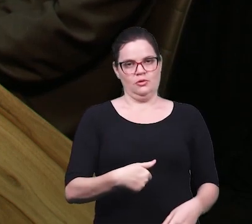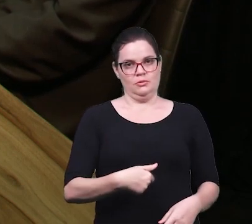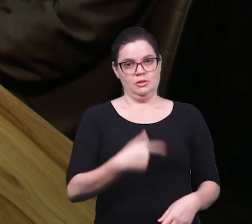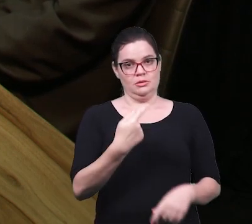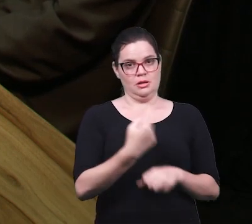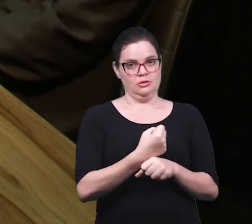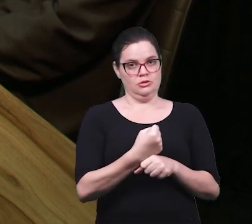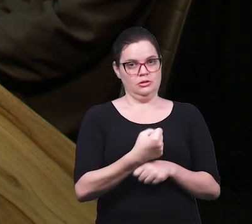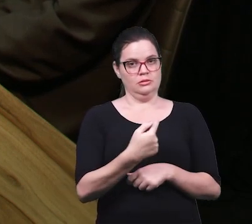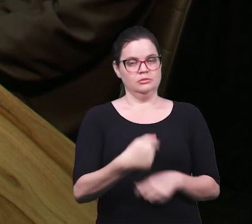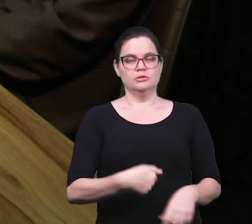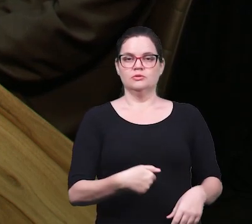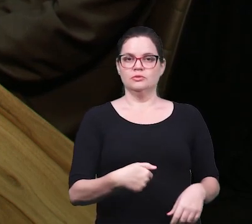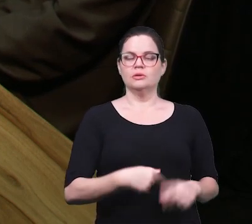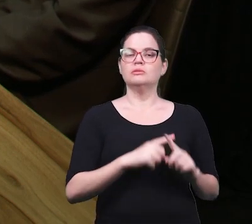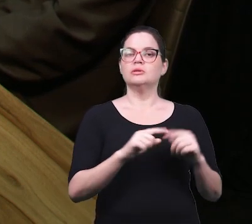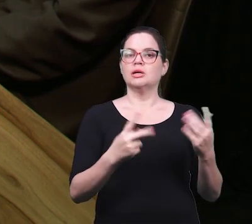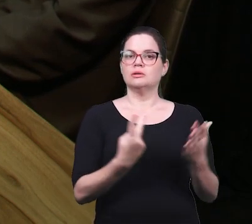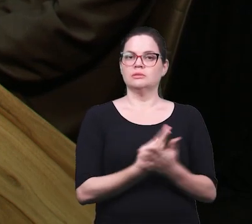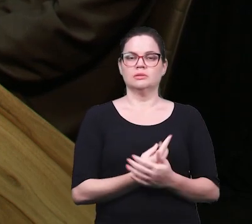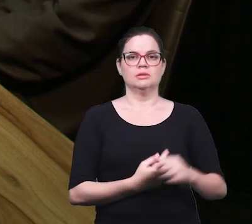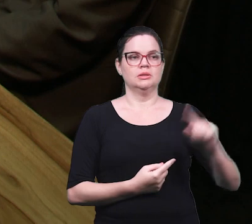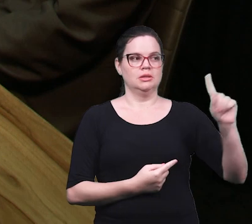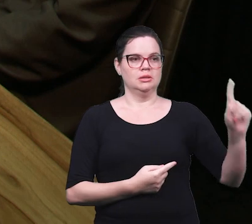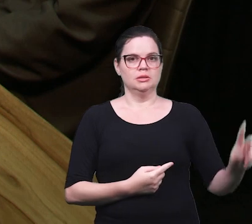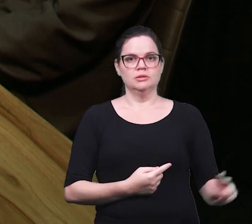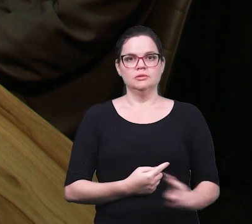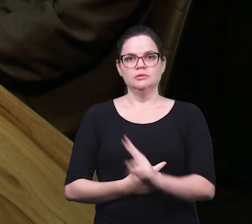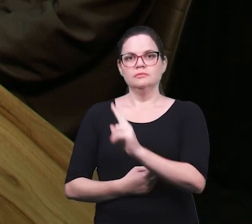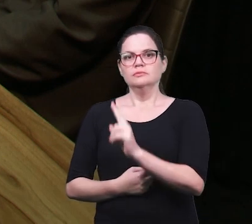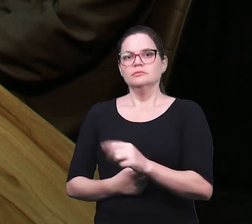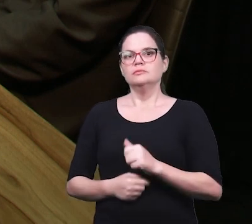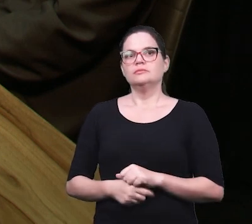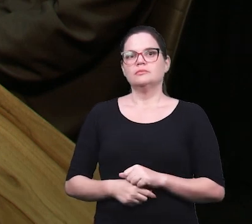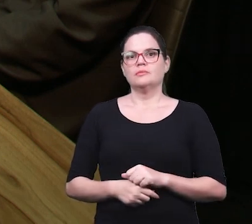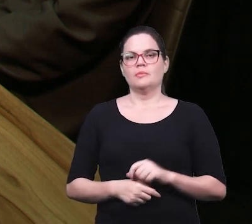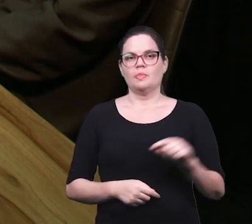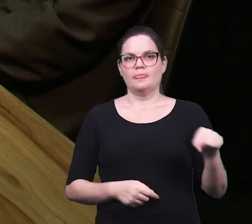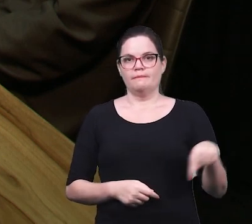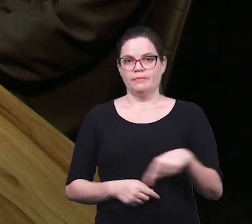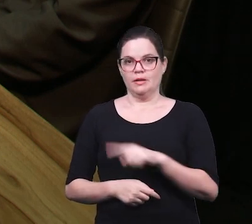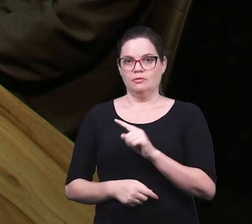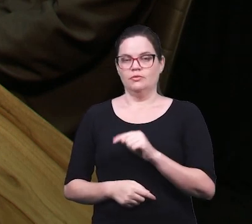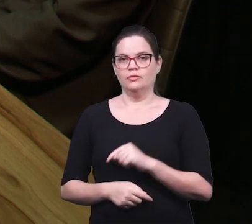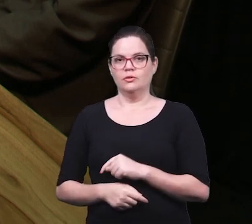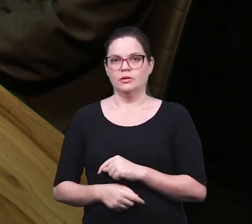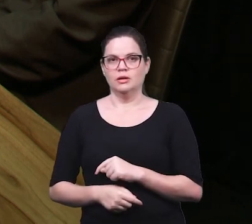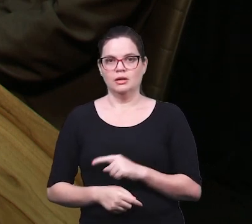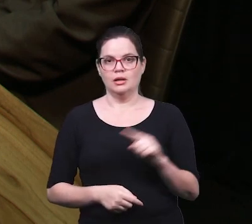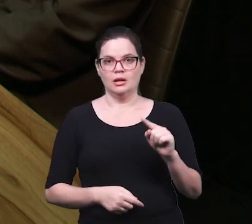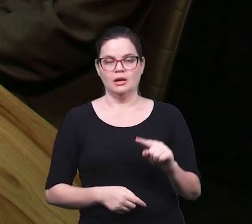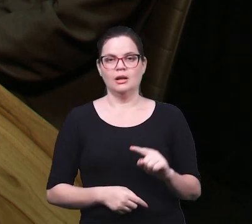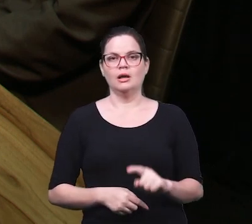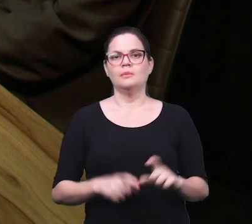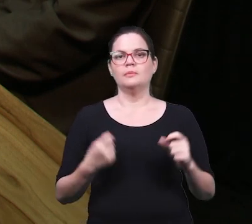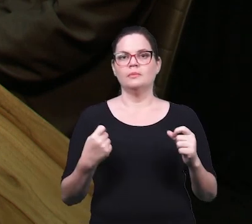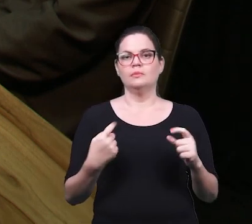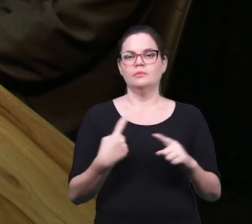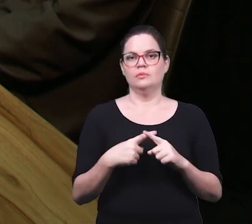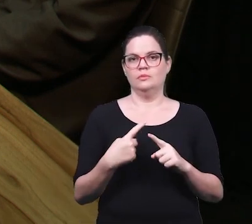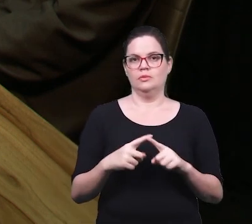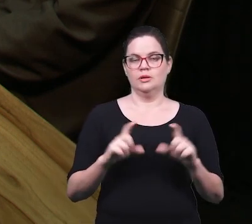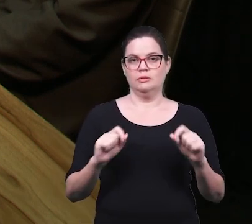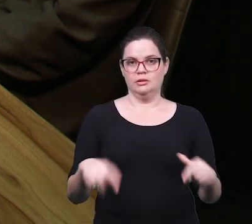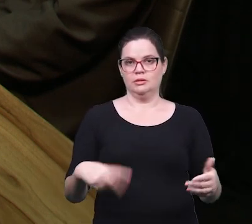começam, então, os irmãos de José e Jacó, que estavam em Canaã, a padecer necessidades. E